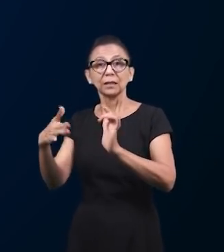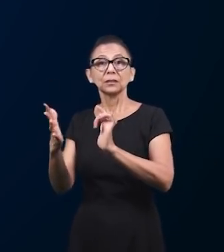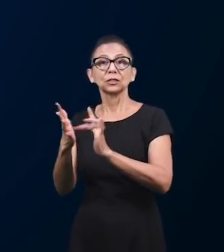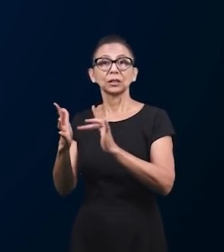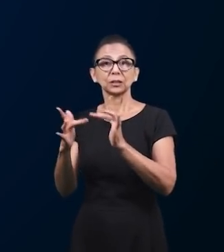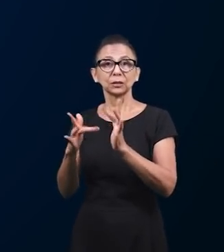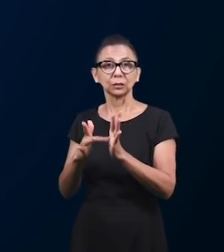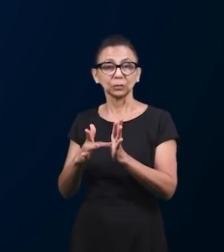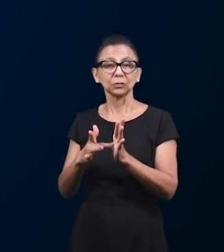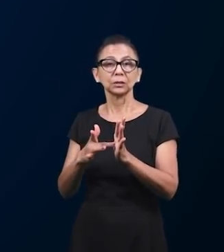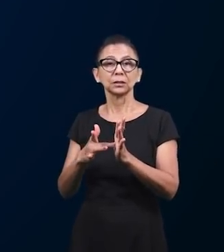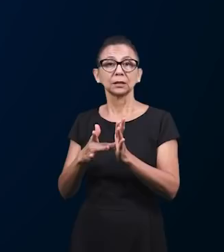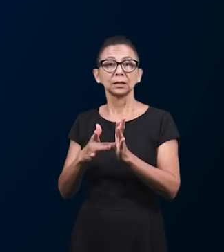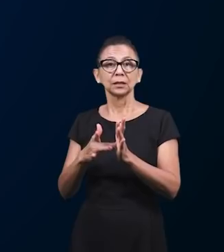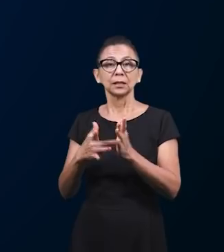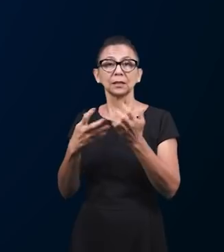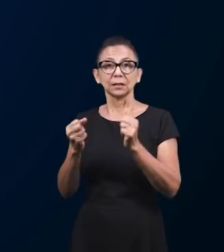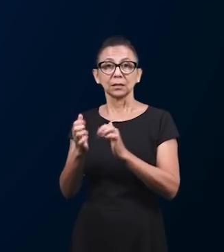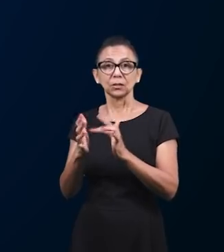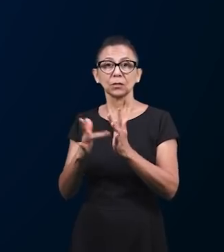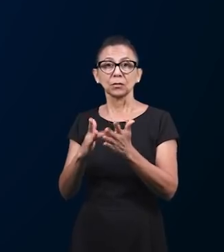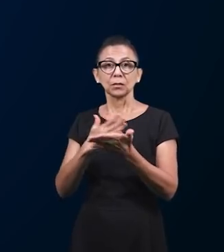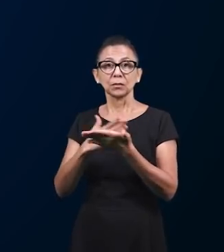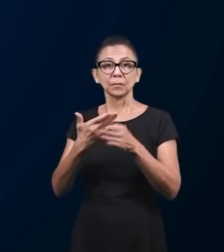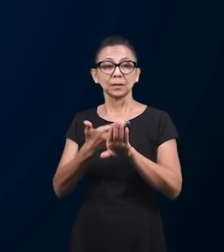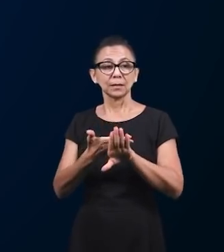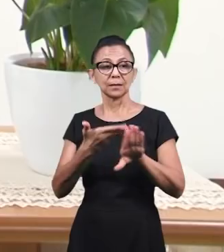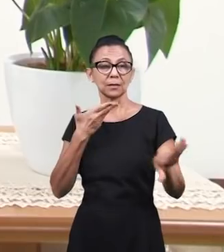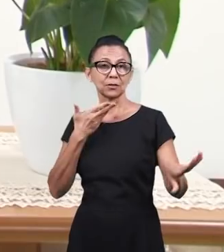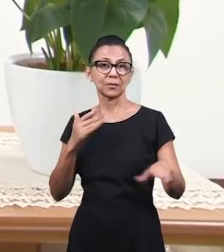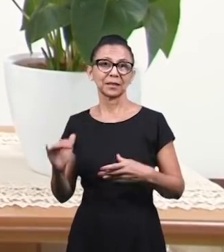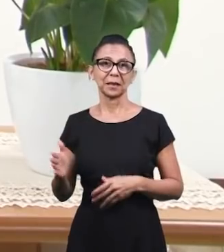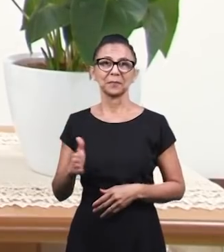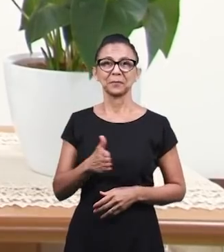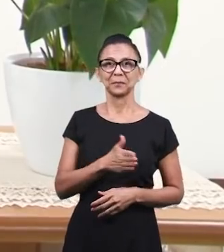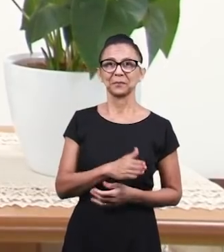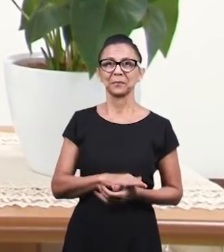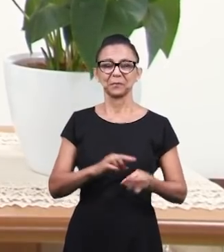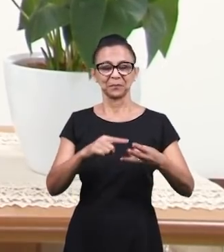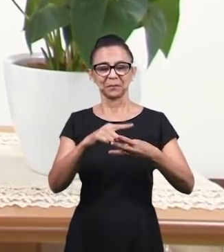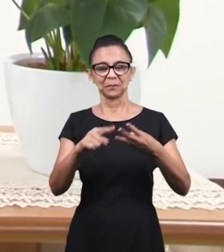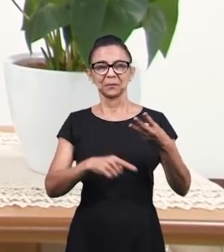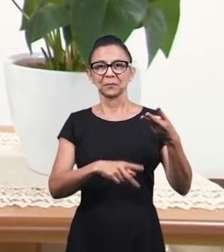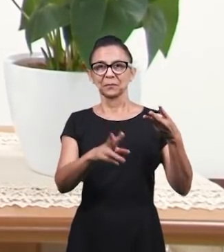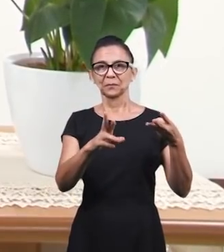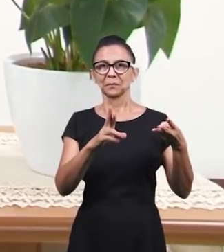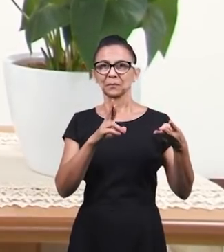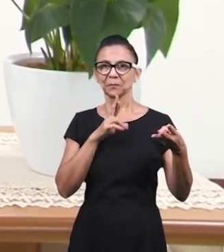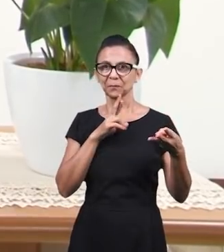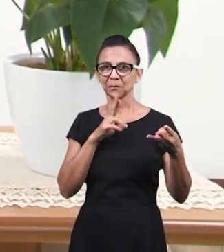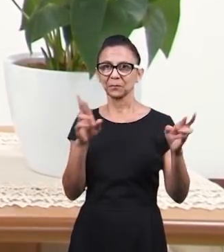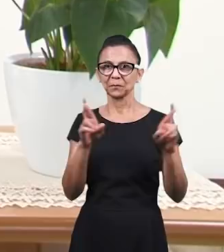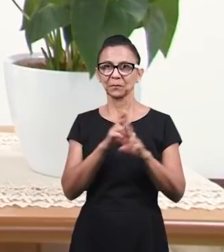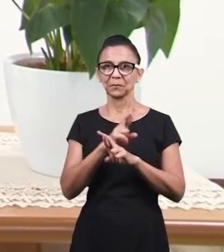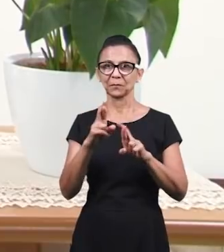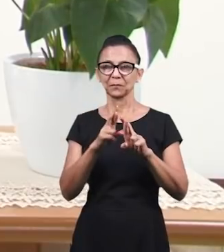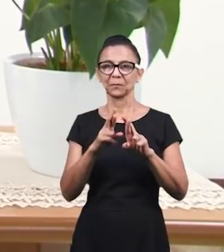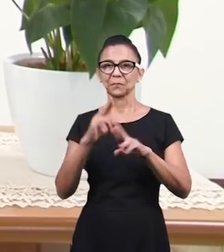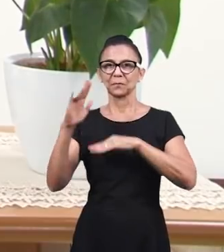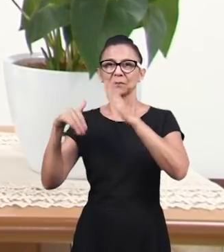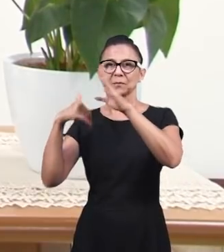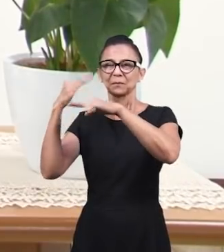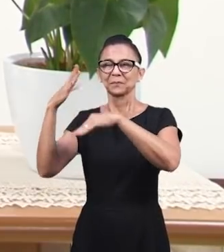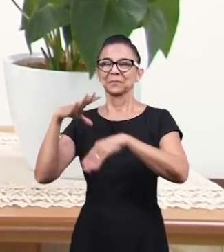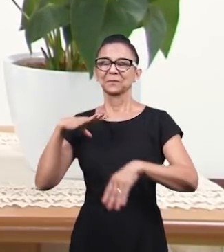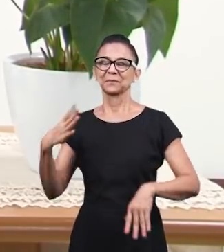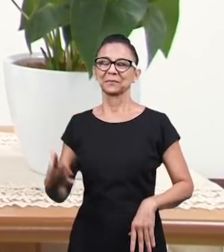e começa a viver em santificação. A paz do Senhor Jesus. Meus irmãos, nós vimos então as 3 respostas relativas ao processo